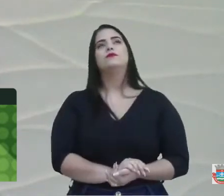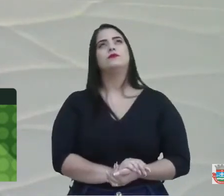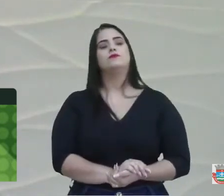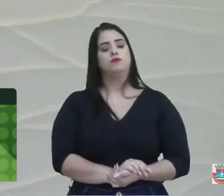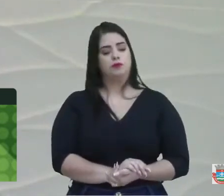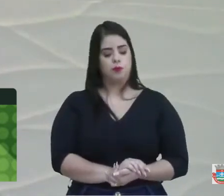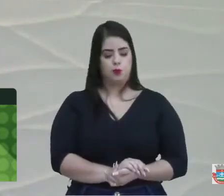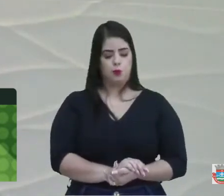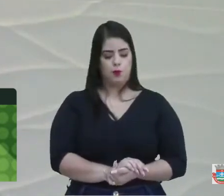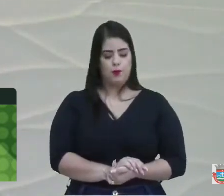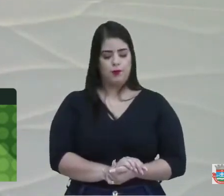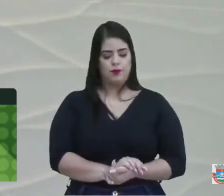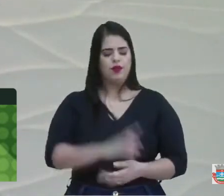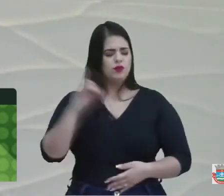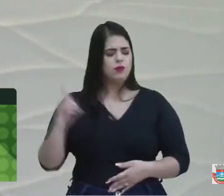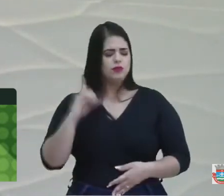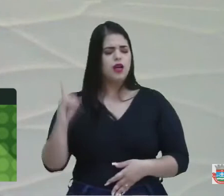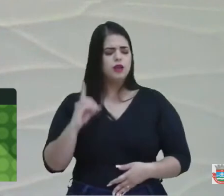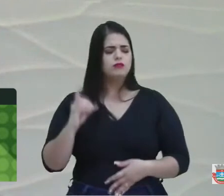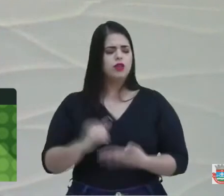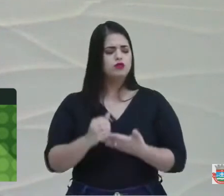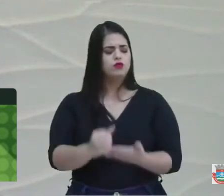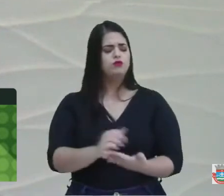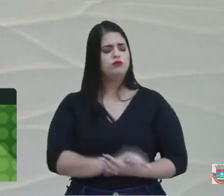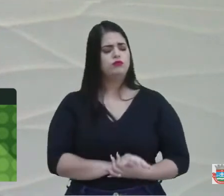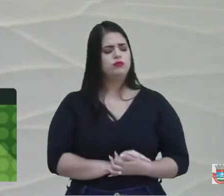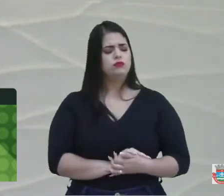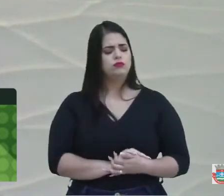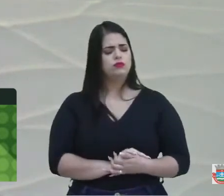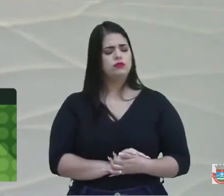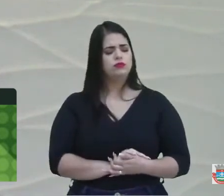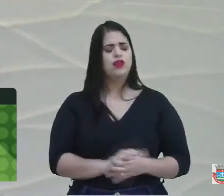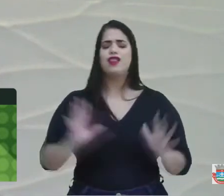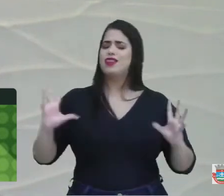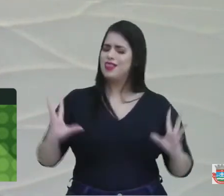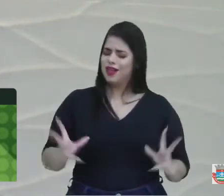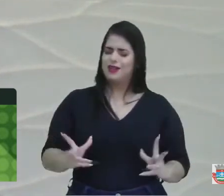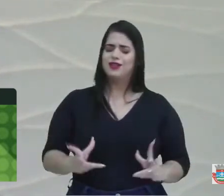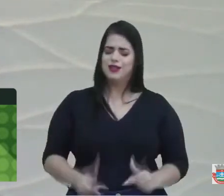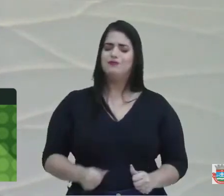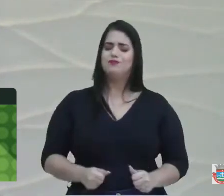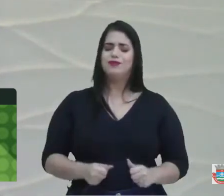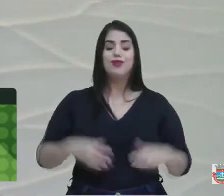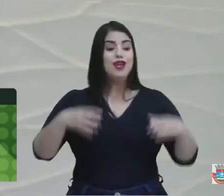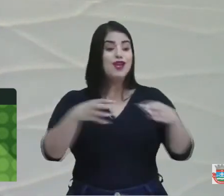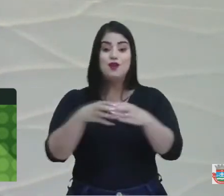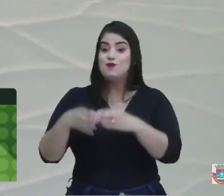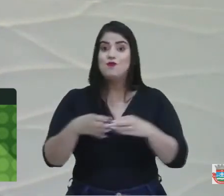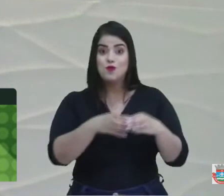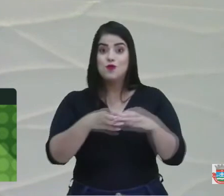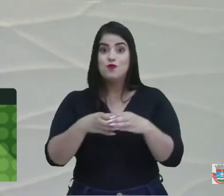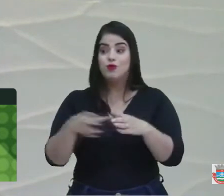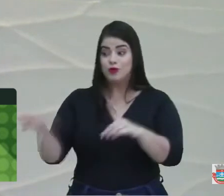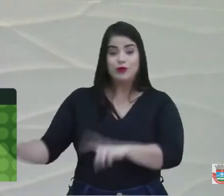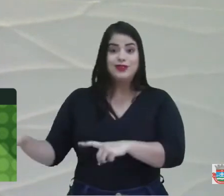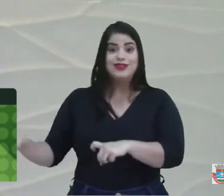que ele era deputado que foi construída, e foi limpa, né, e a comunidade está muito feliz com aquela